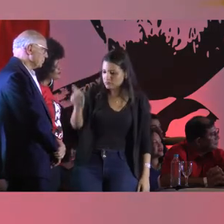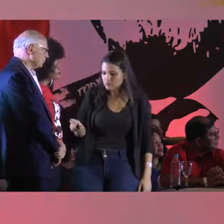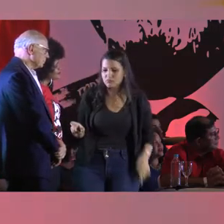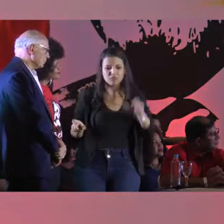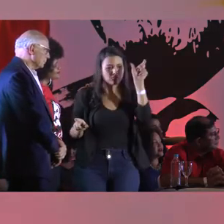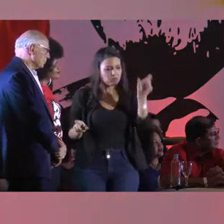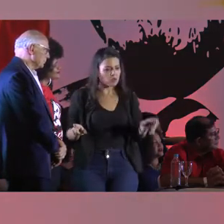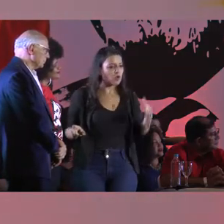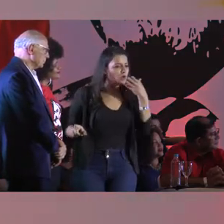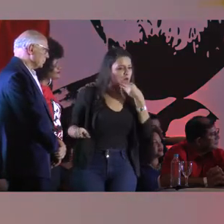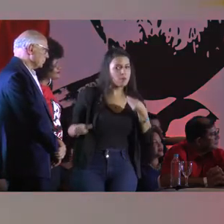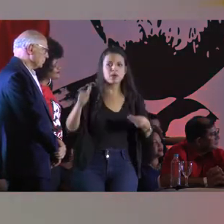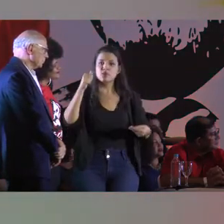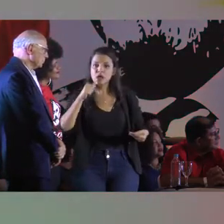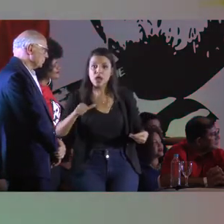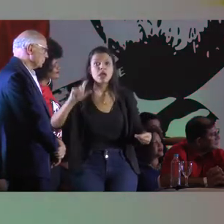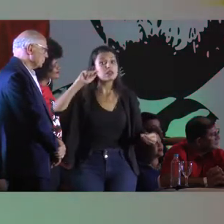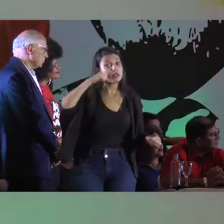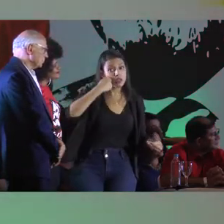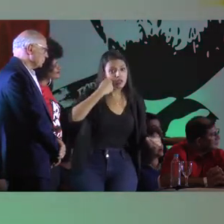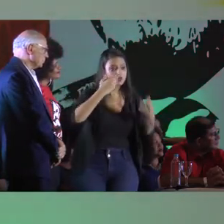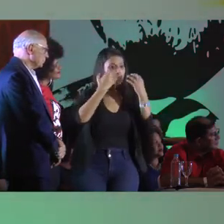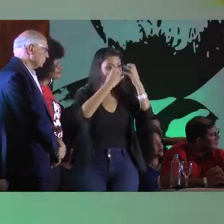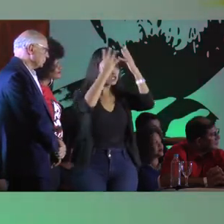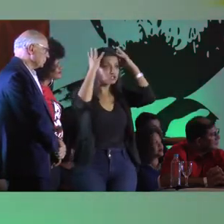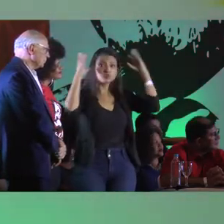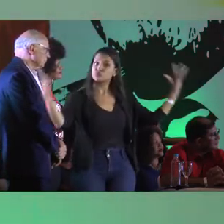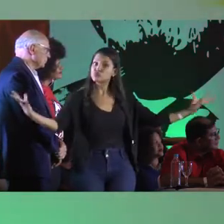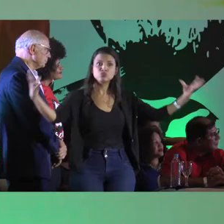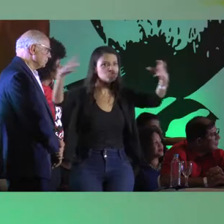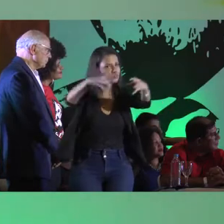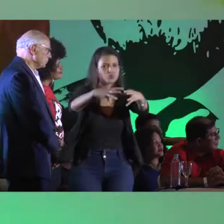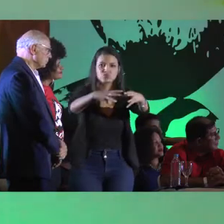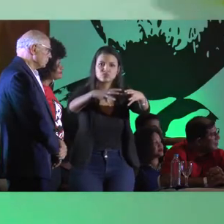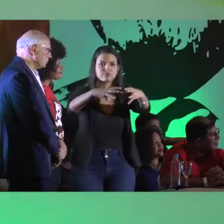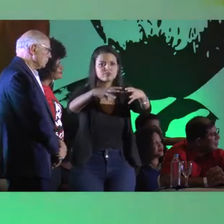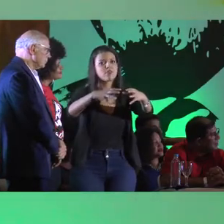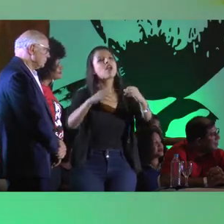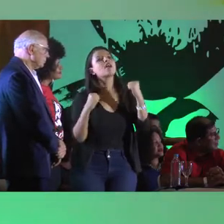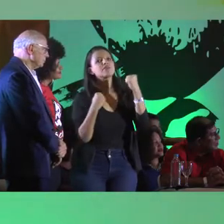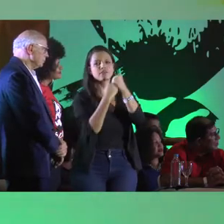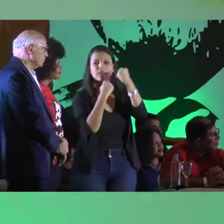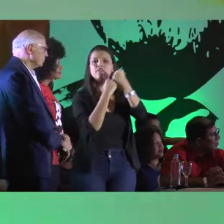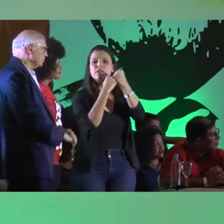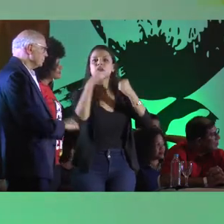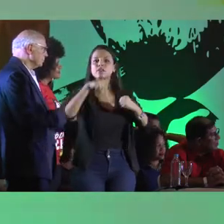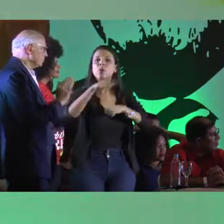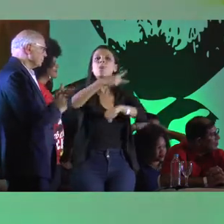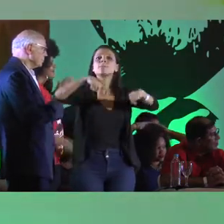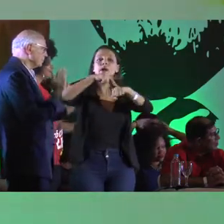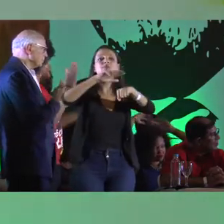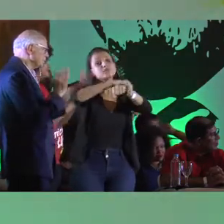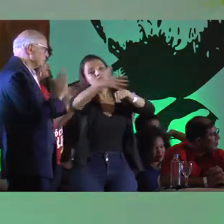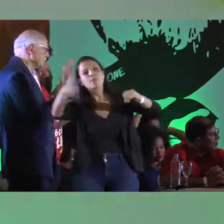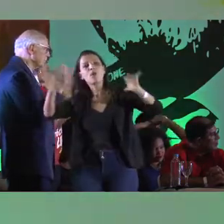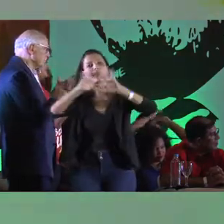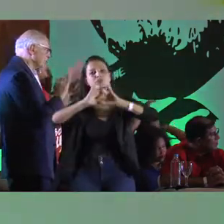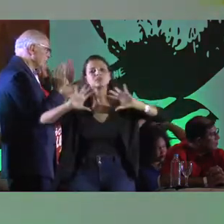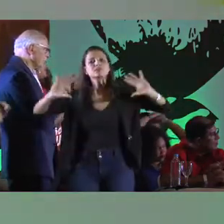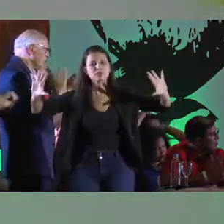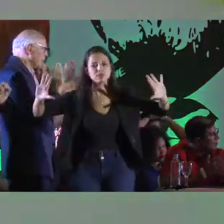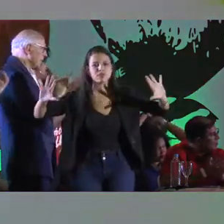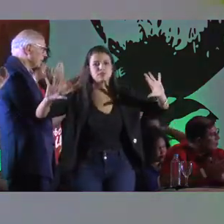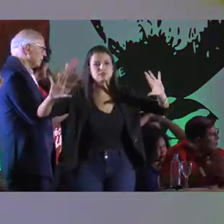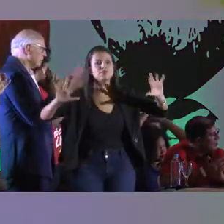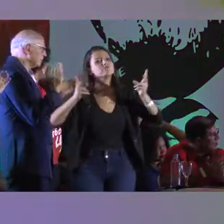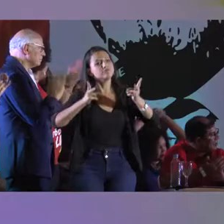mulher, um negro e um índio, ou todos juntos, defendendo um país democrático, justo,